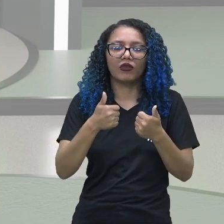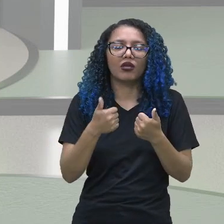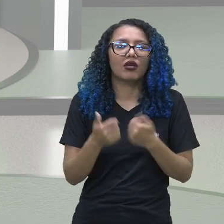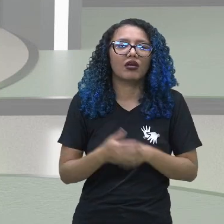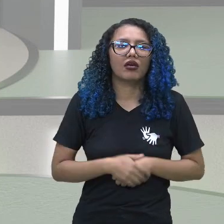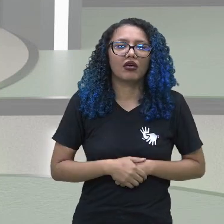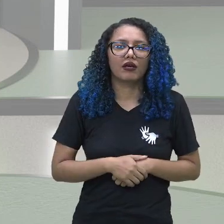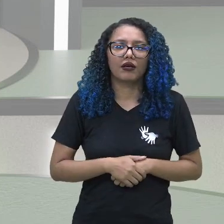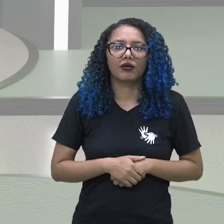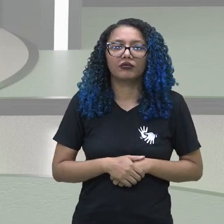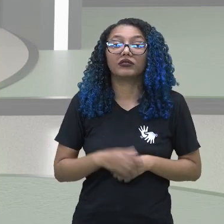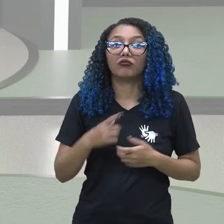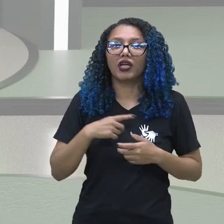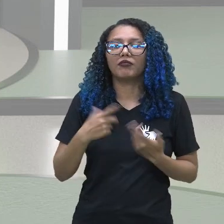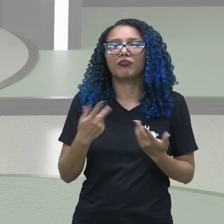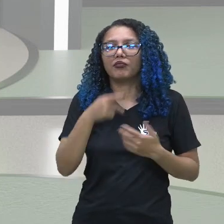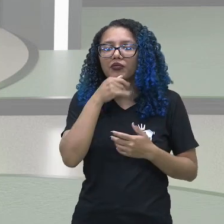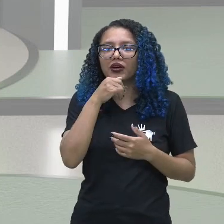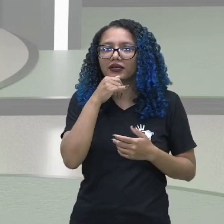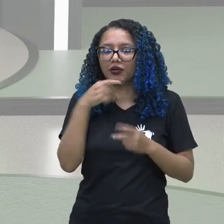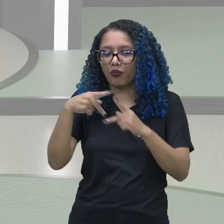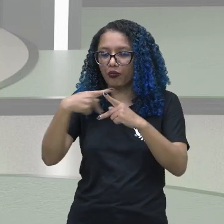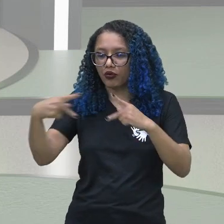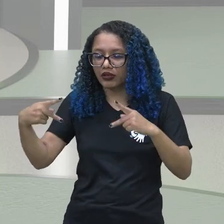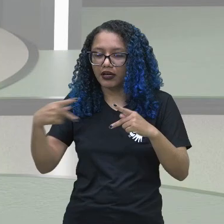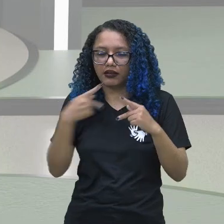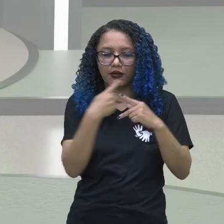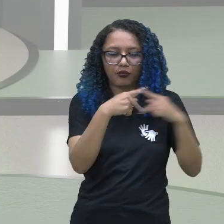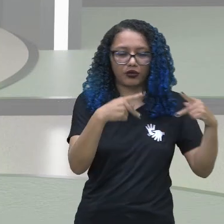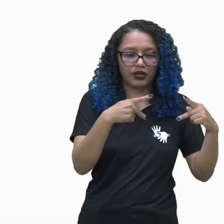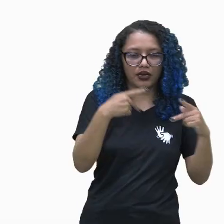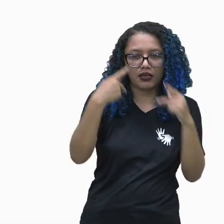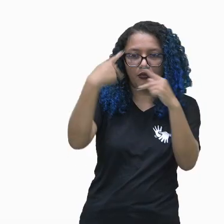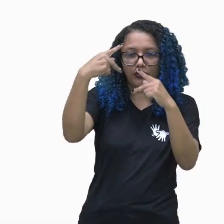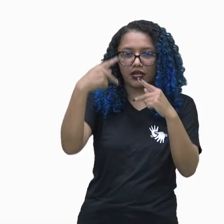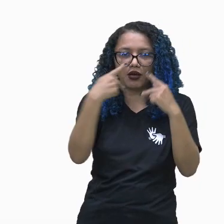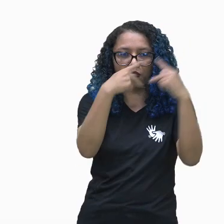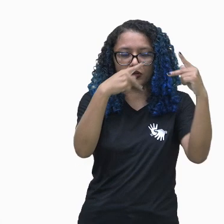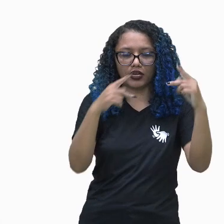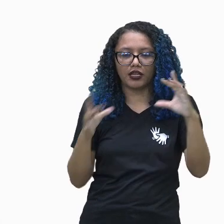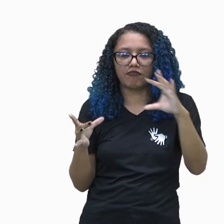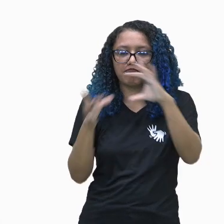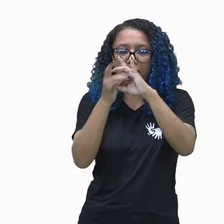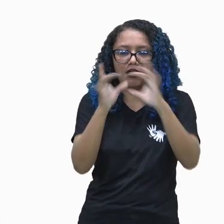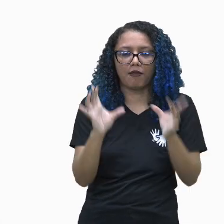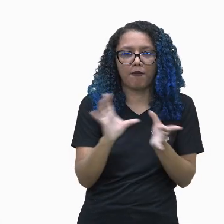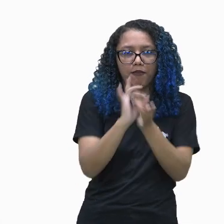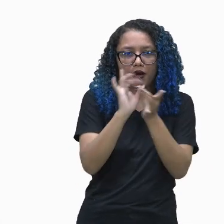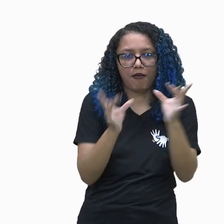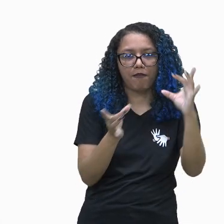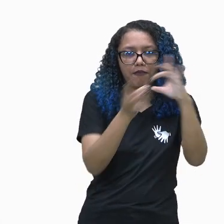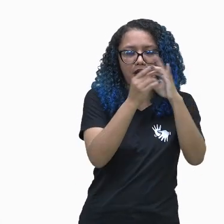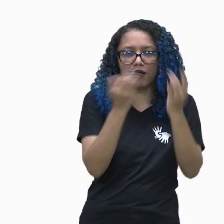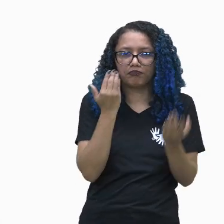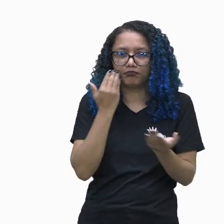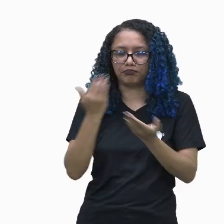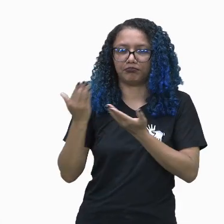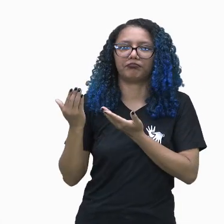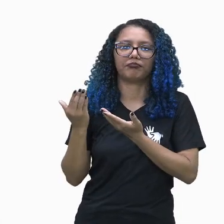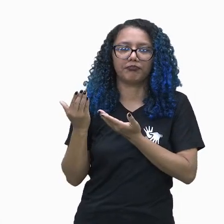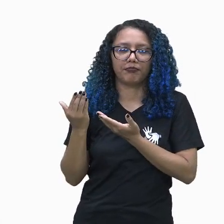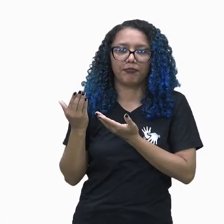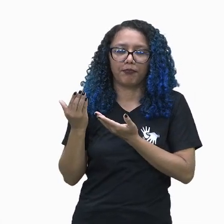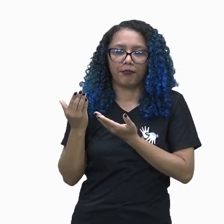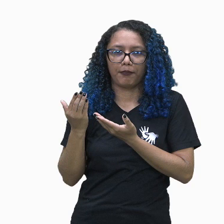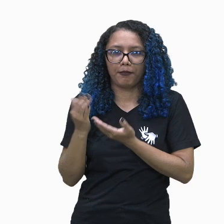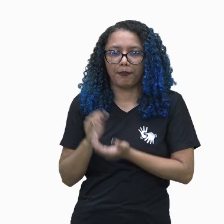união de proteínas formando uma outra estrutura que eu vou apresentar para vocês, que é essa estrutura quaternária.